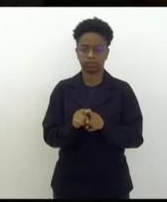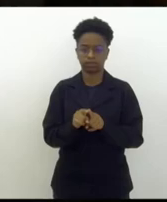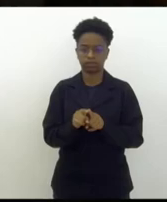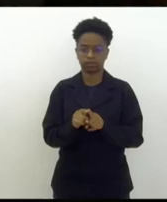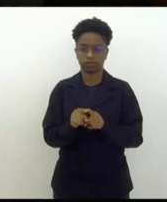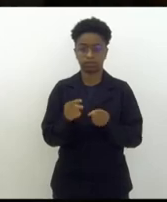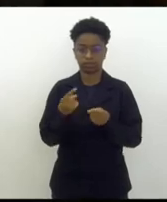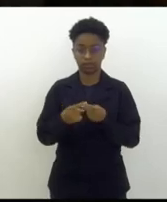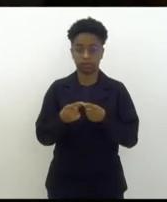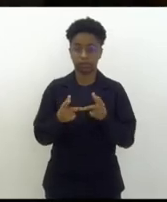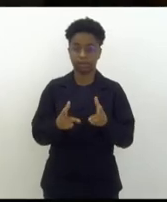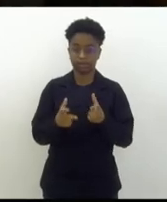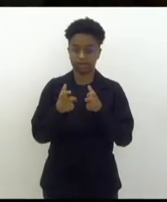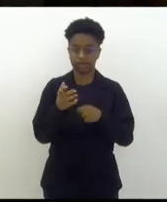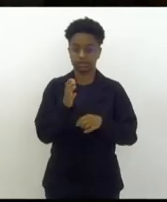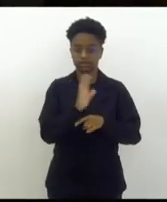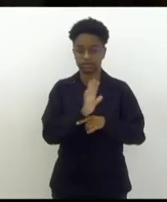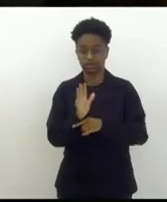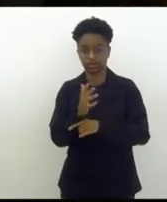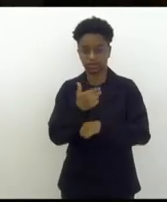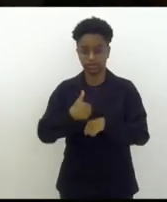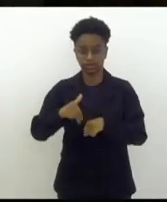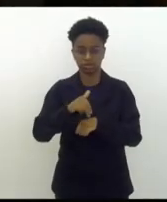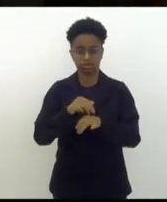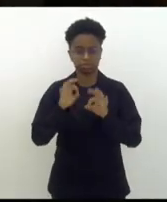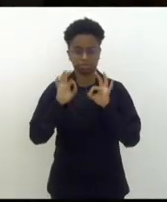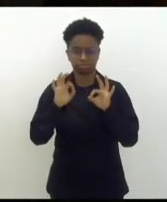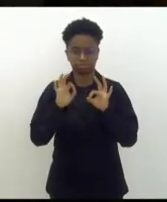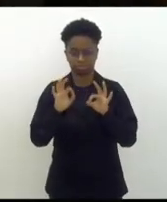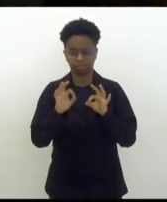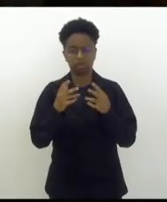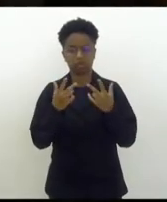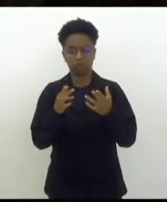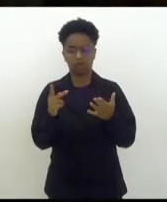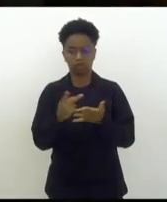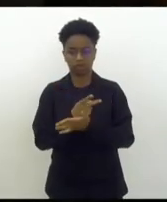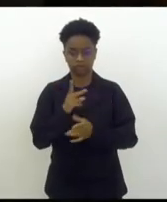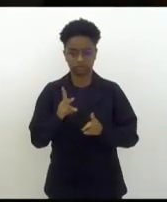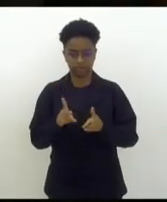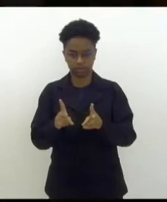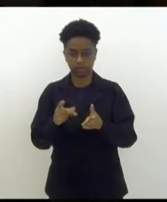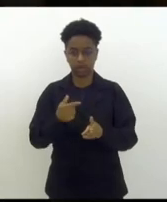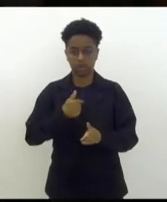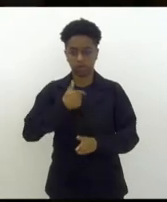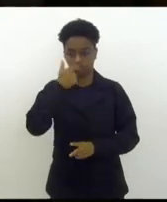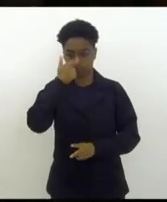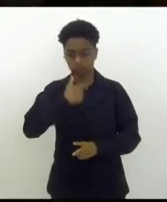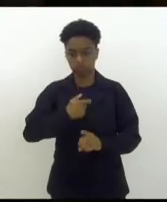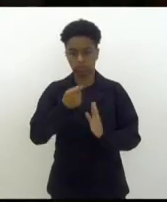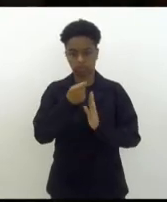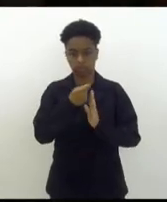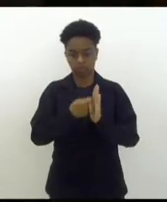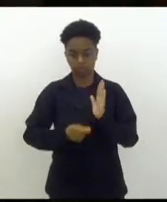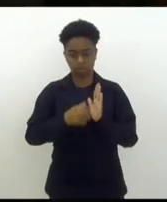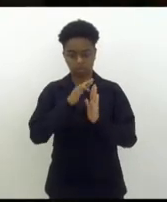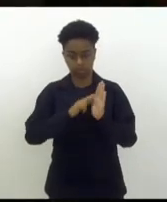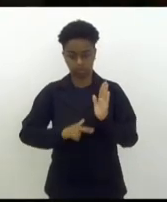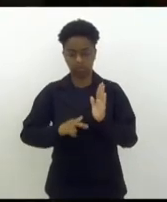de ver o cinema nacional pujante como sempre foi é eu como roteirista tem um amor